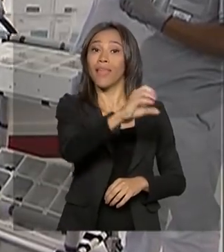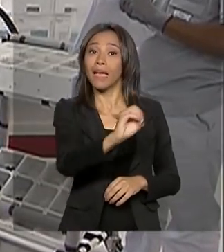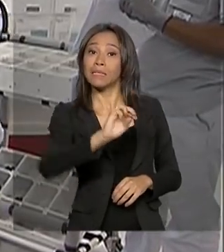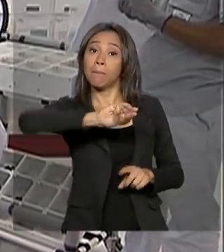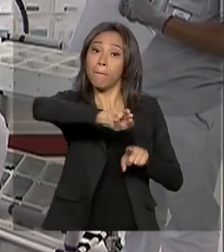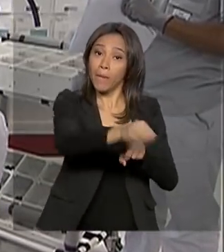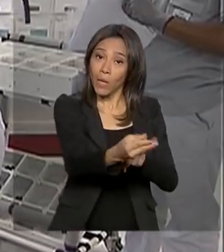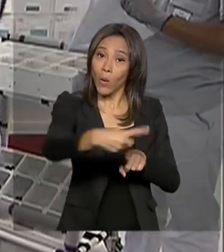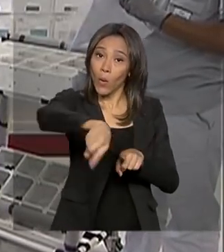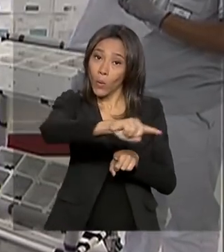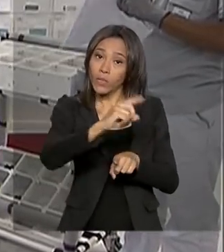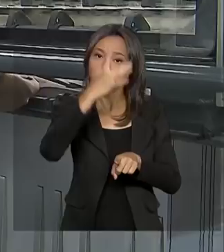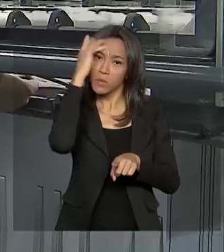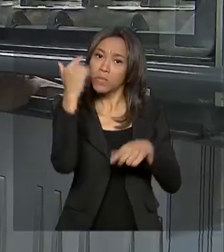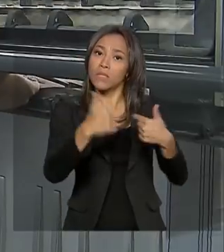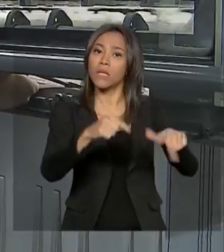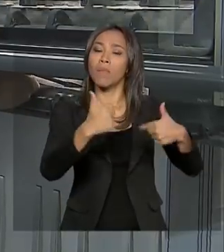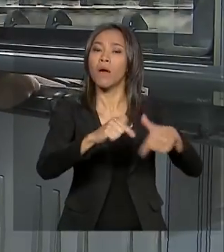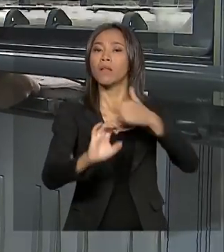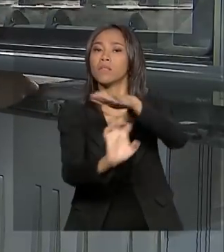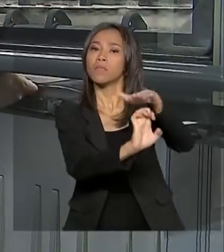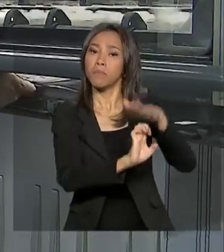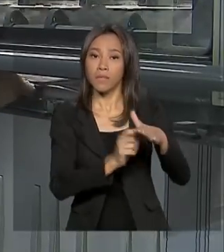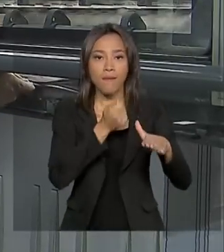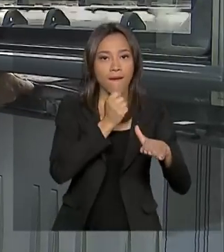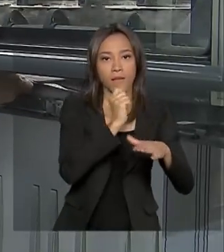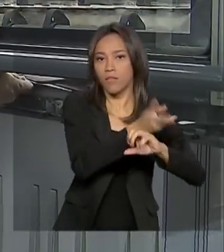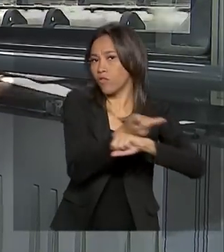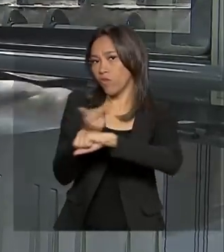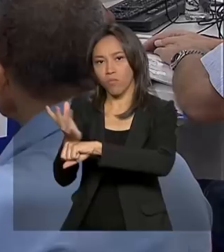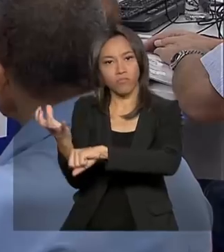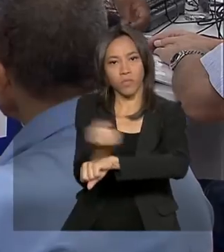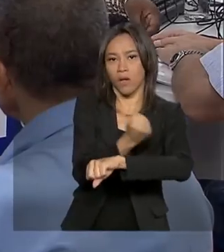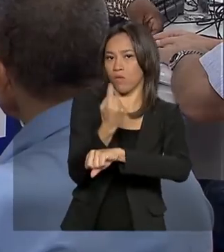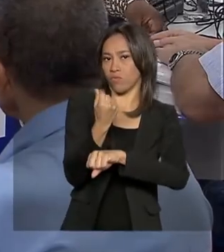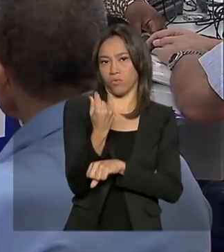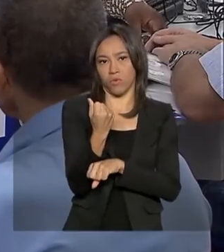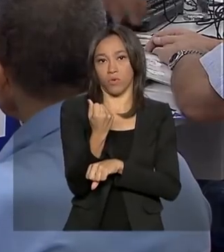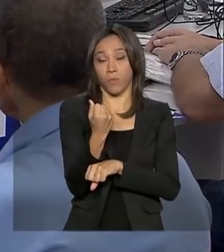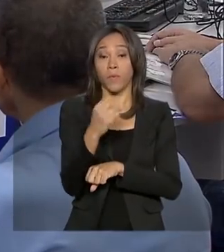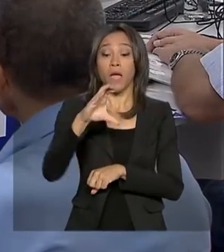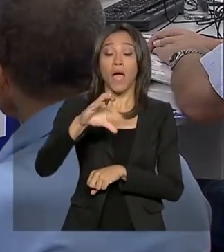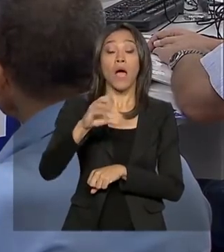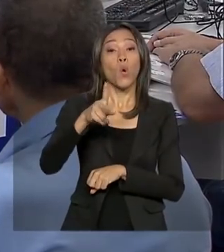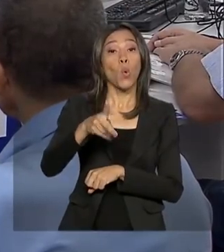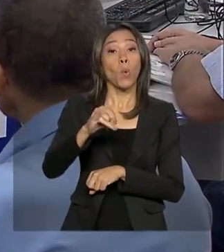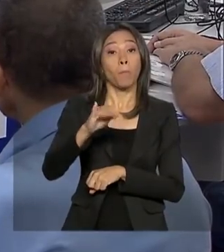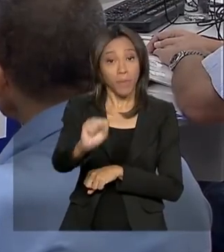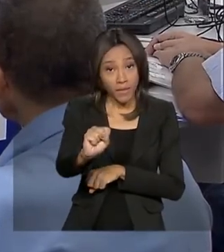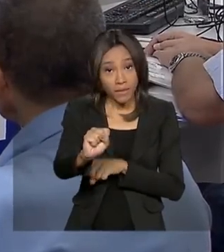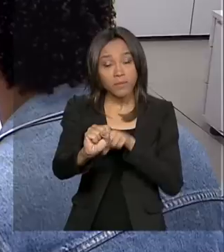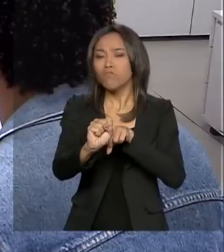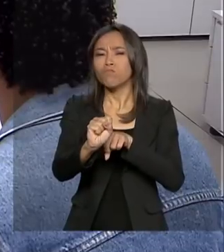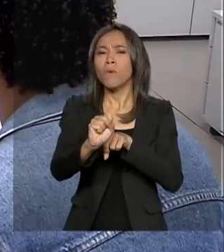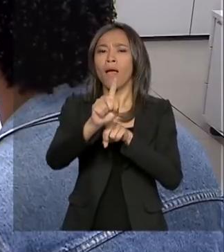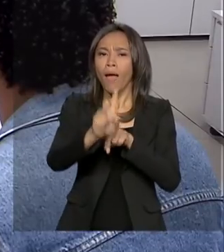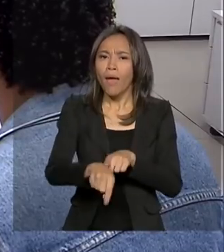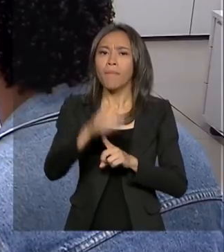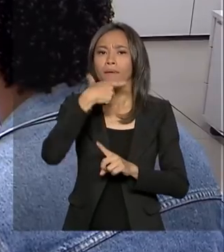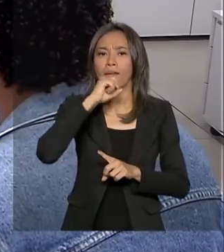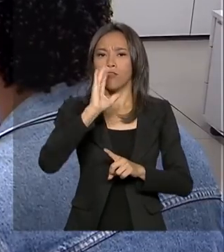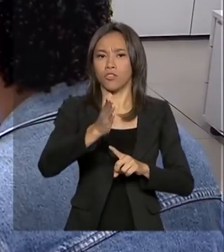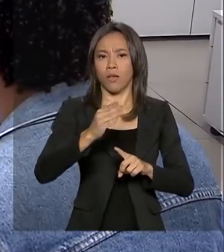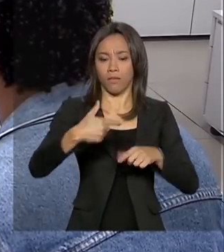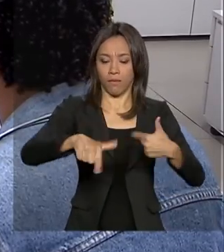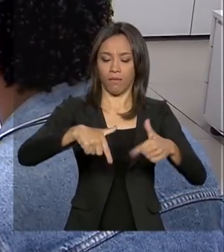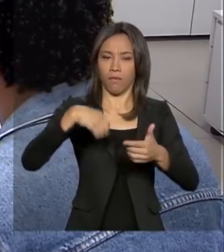trabalhadores da iniciativa privada que ainda não foram buscar o dinheiro. As cotas do PIS são para os trabalhadores que tiveram carteira